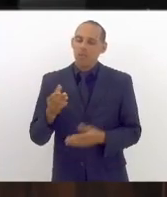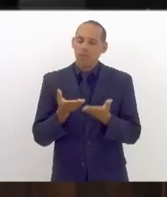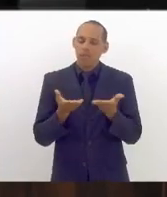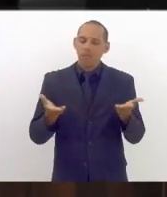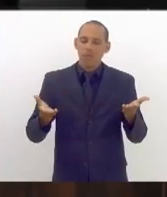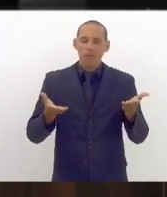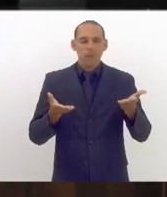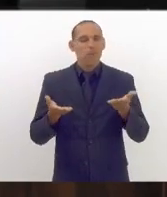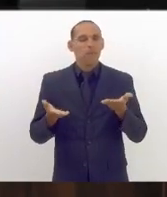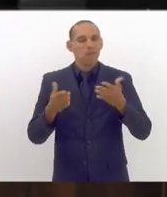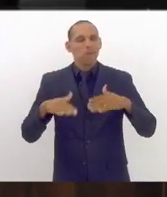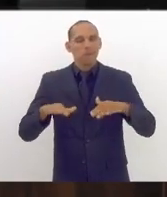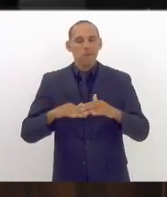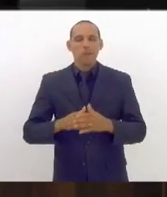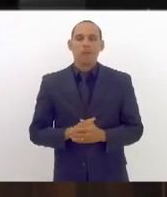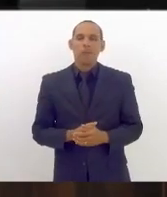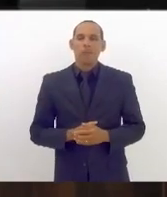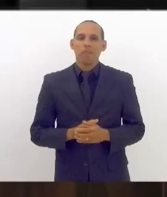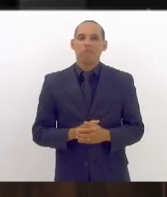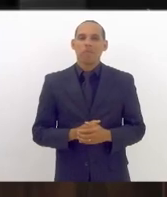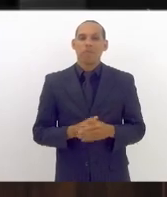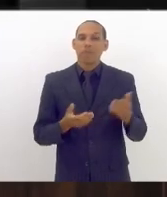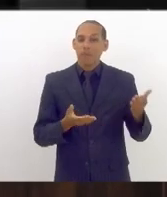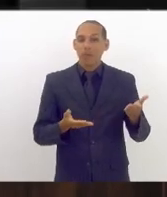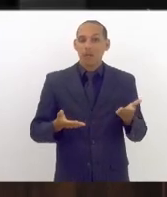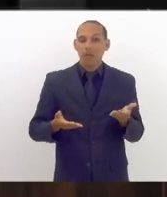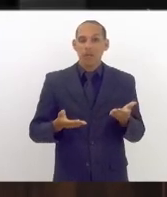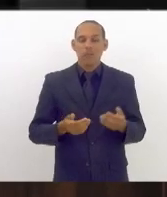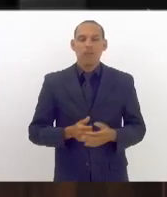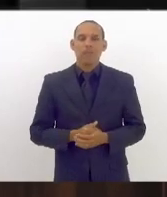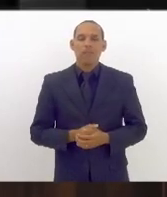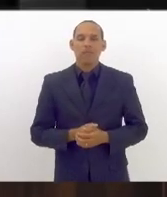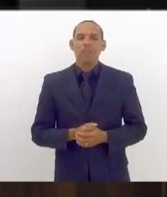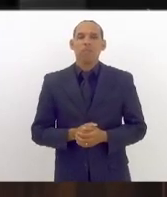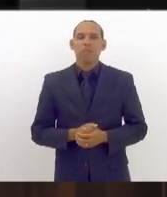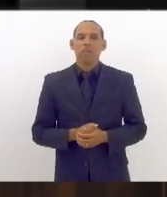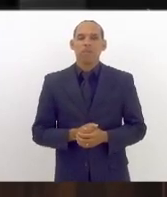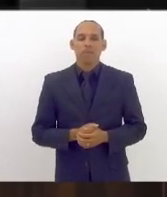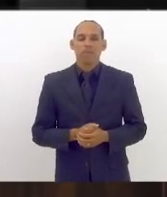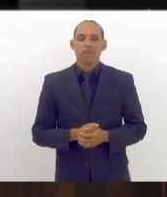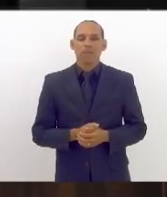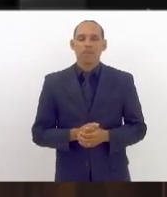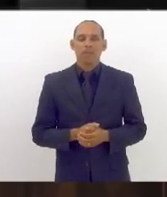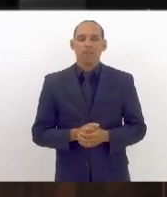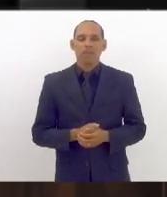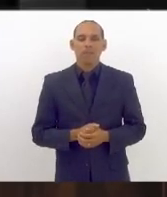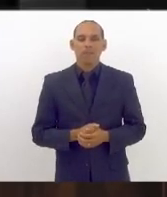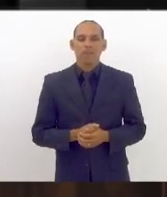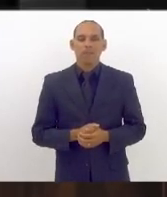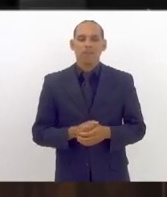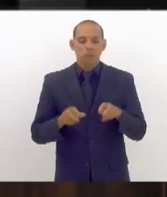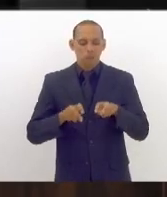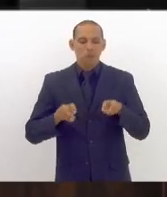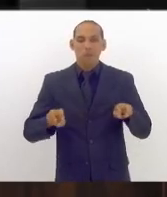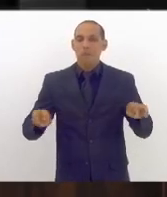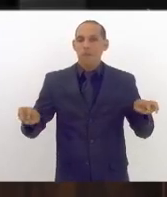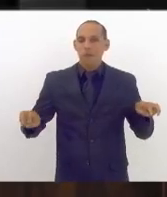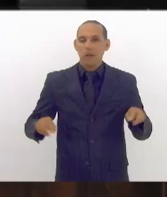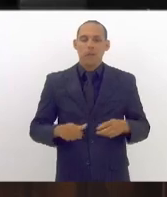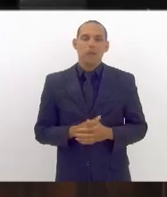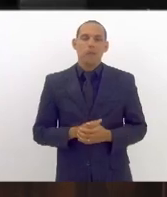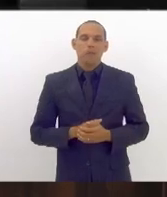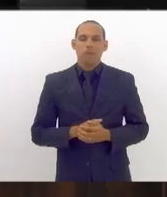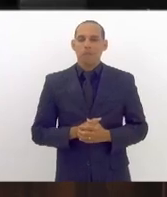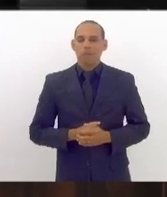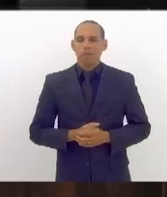bem-vindos Quero convidar para estar conosco a mesa